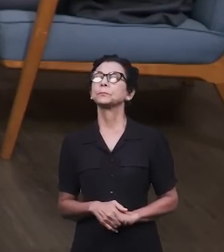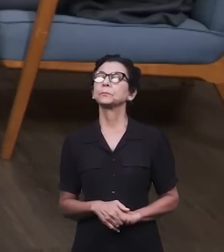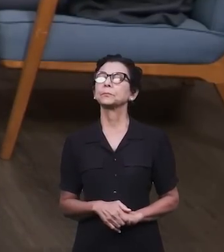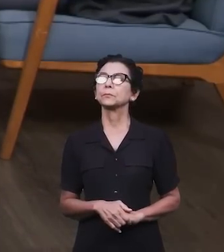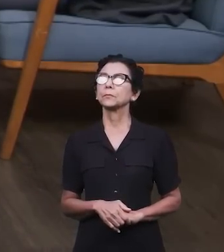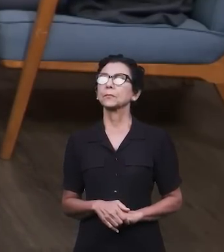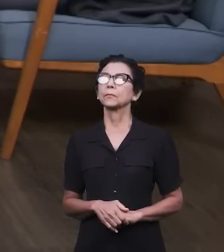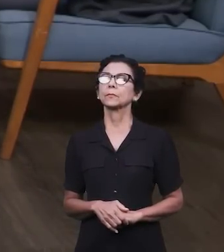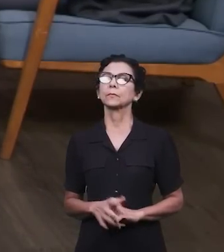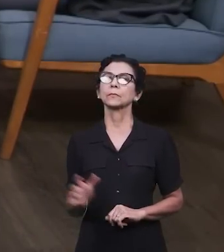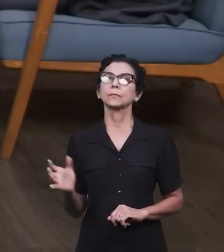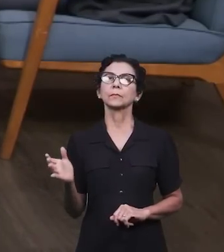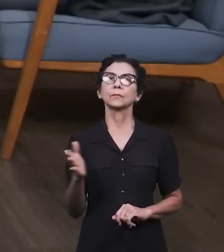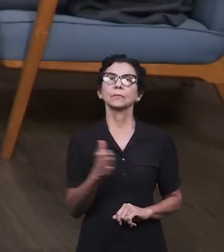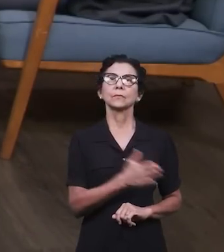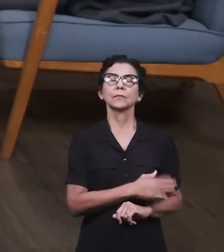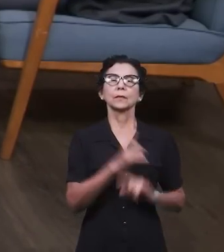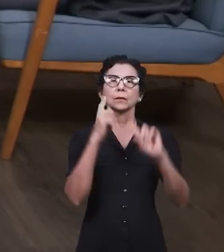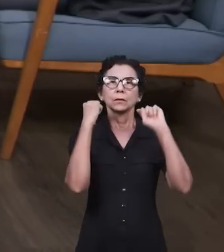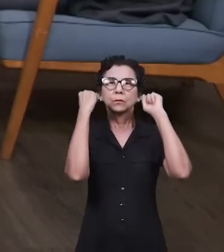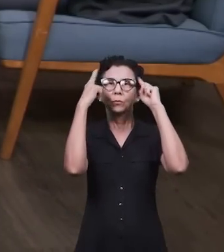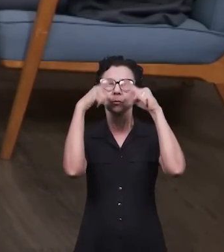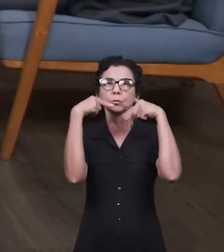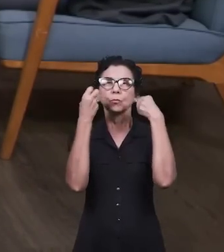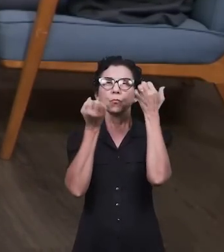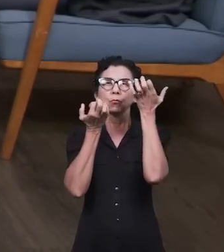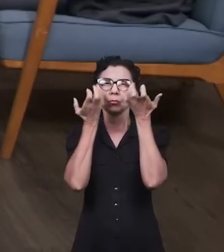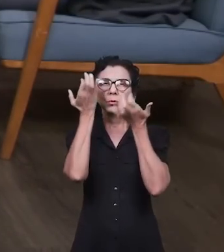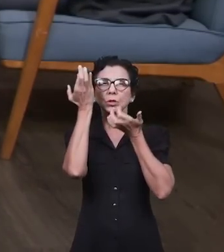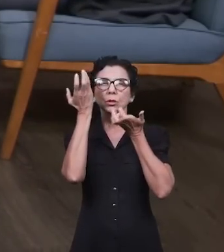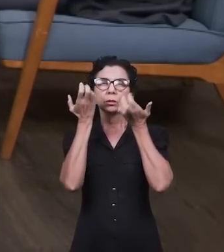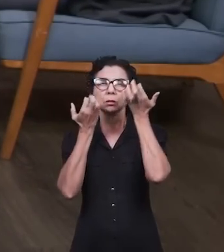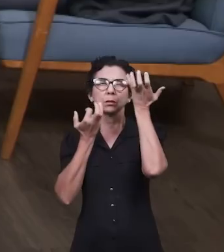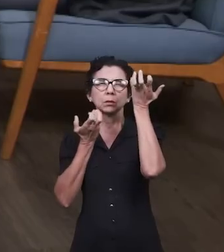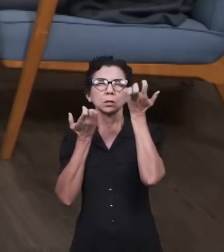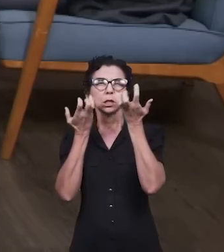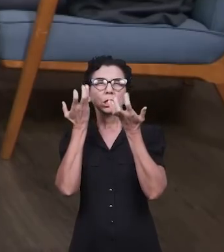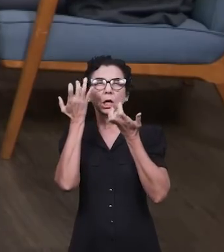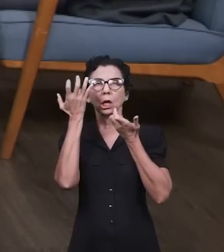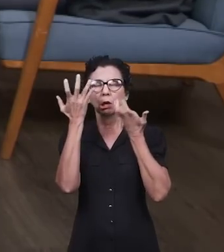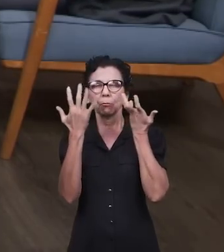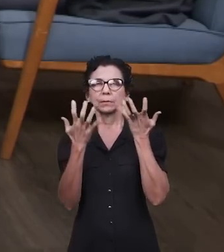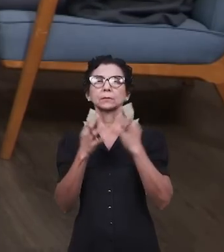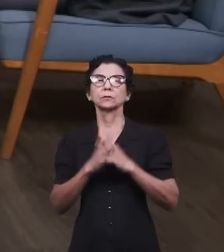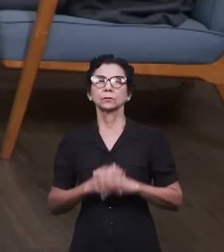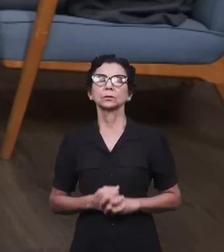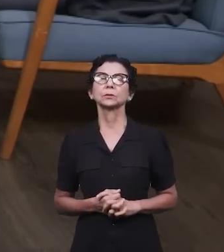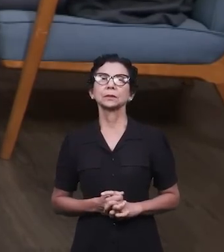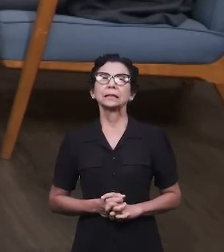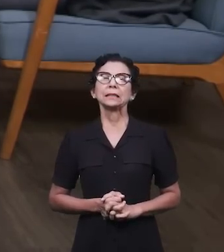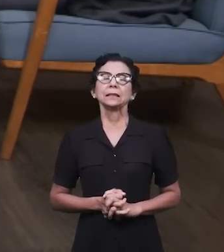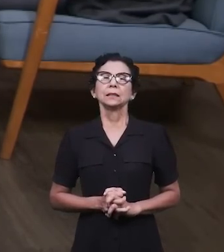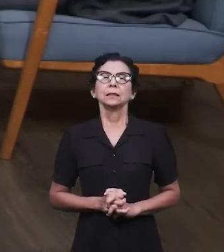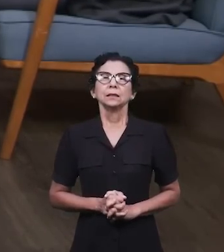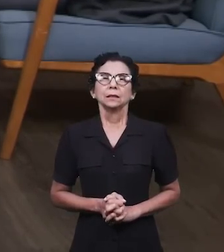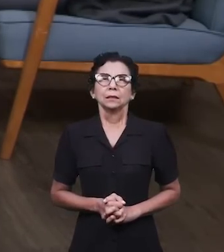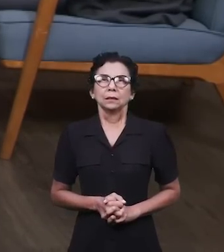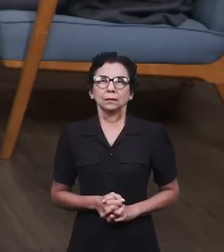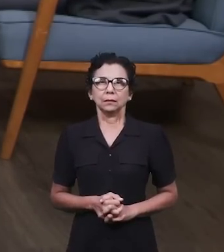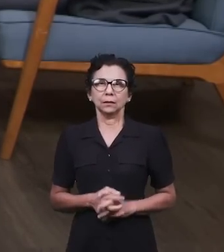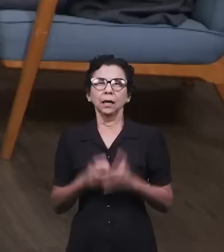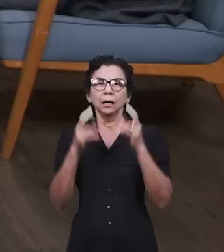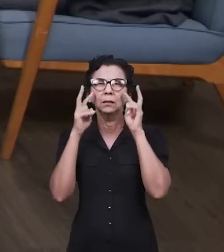comentário? A chama de fogo. Olhos, né? Olhos, aquele que enxerga todas as coisas, né? É